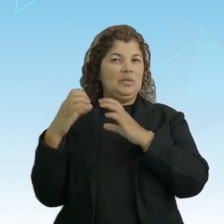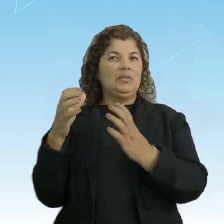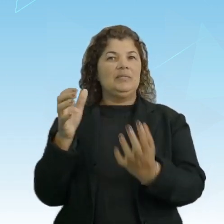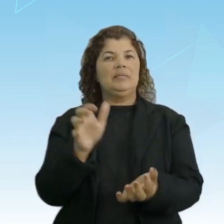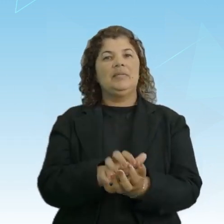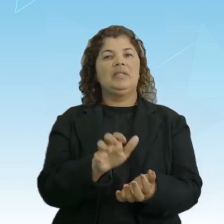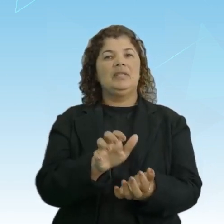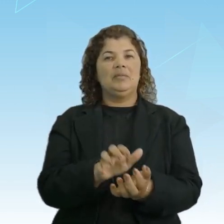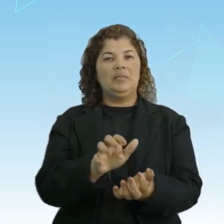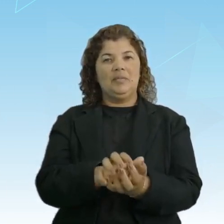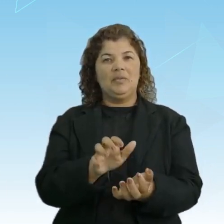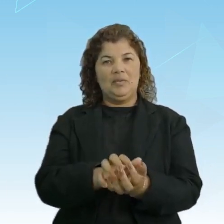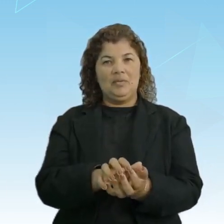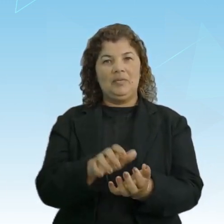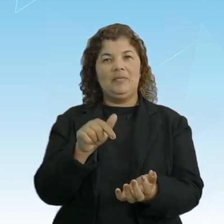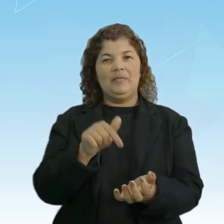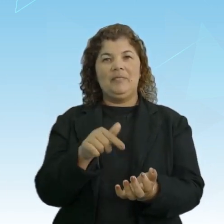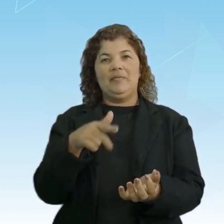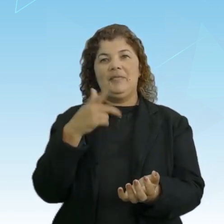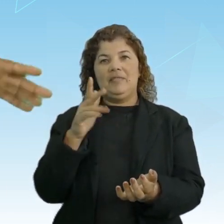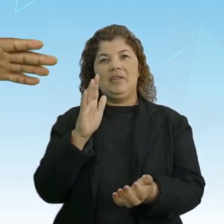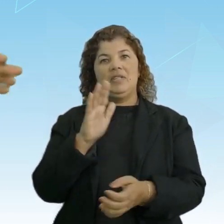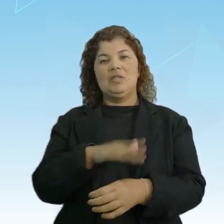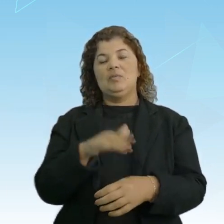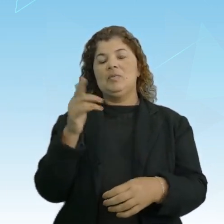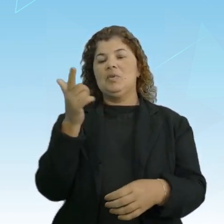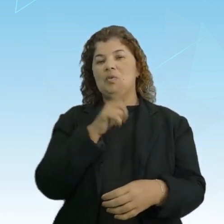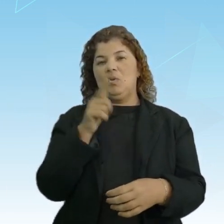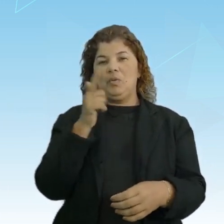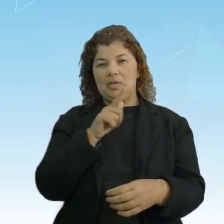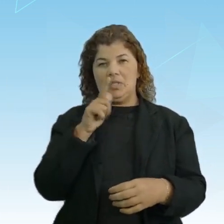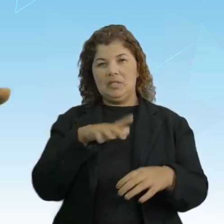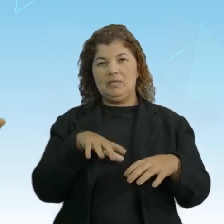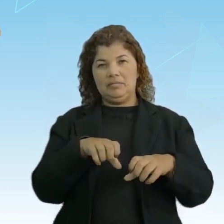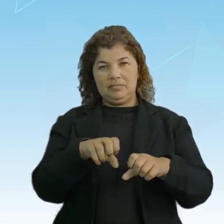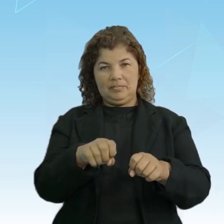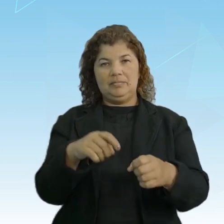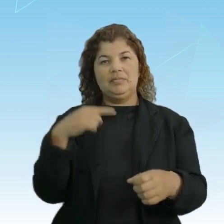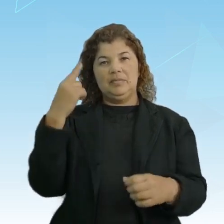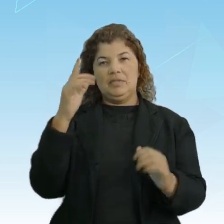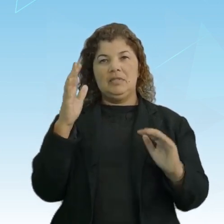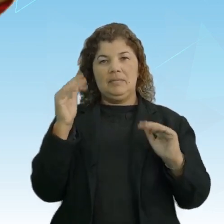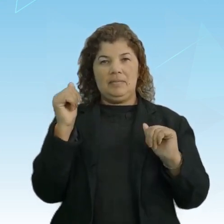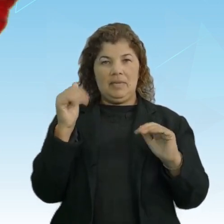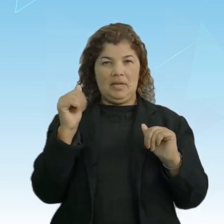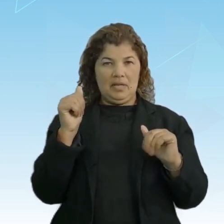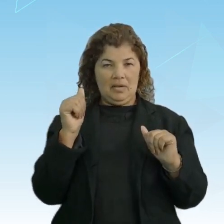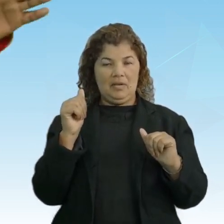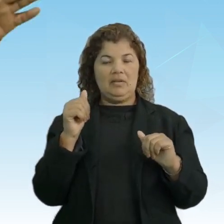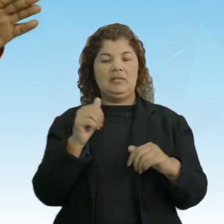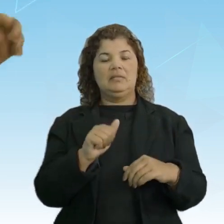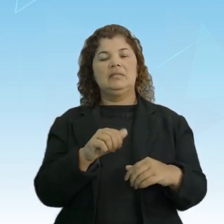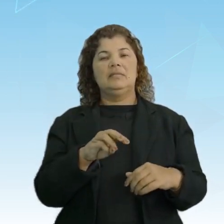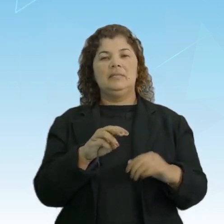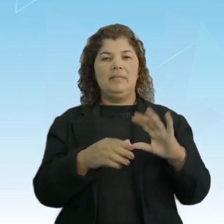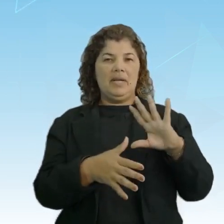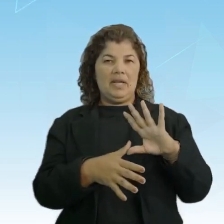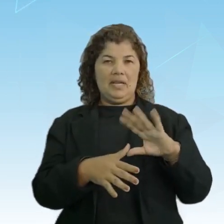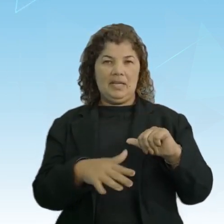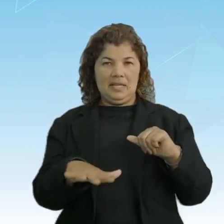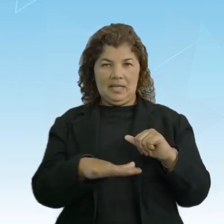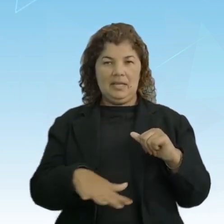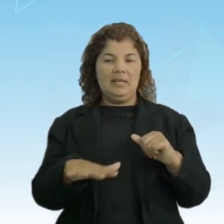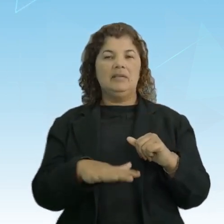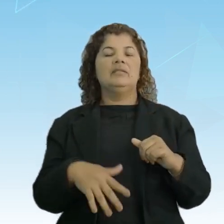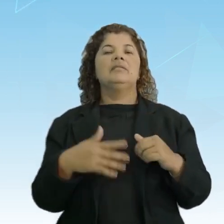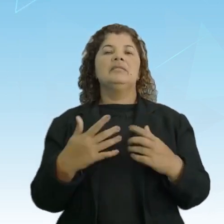a gente não vai falar de Pernambuco, a gente vai falar de quê? Da conquista e colonização espanhola da América. Queres